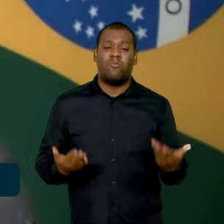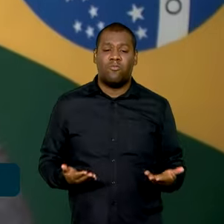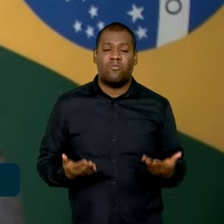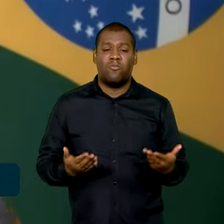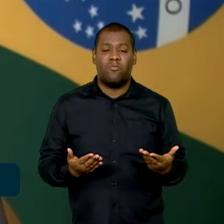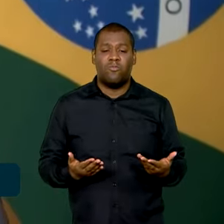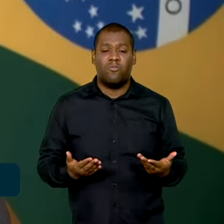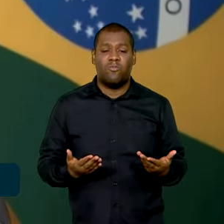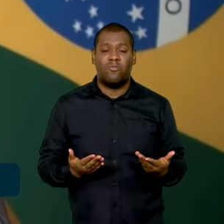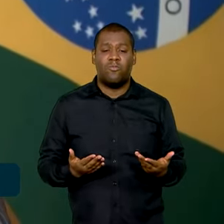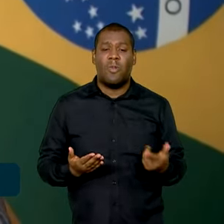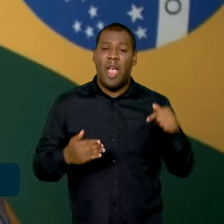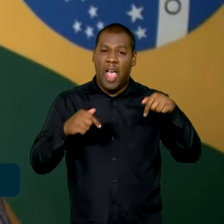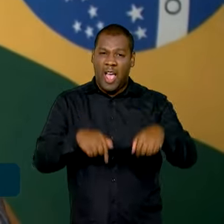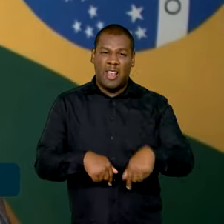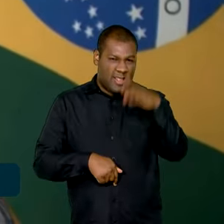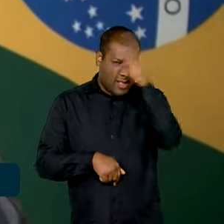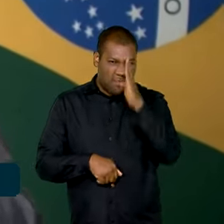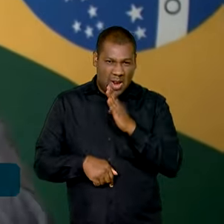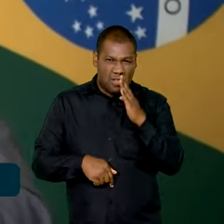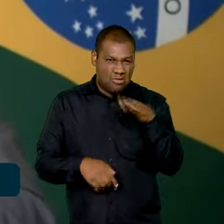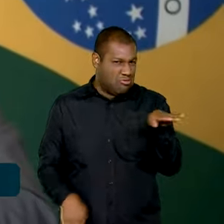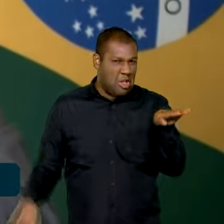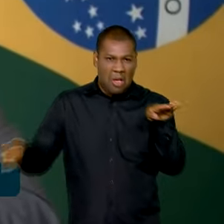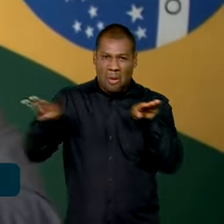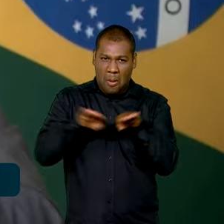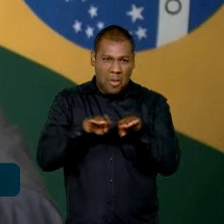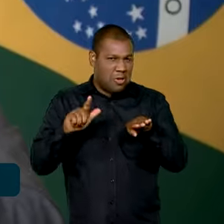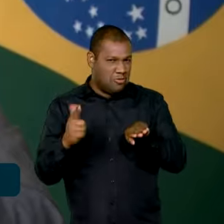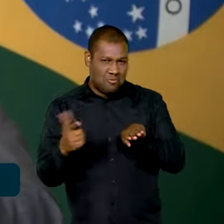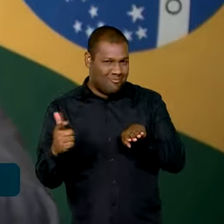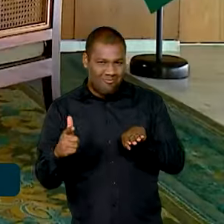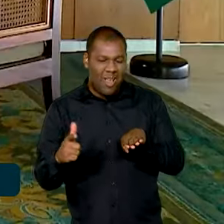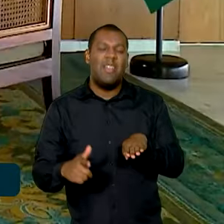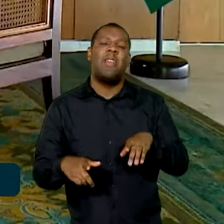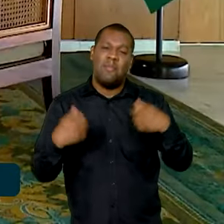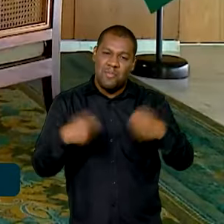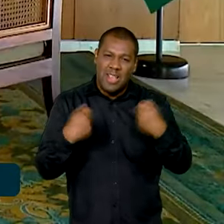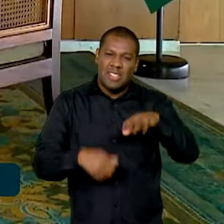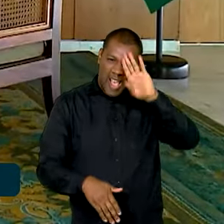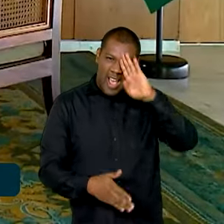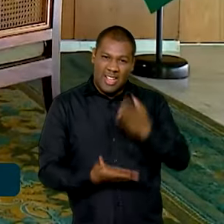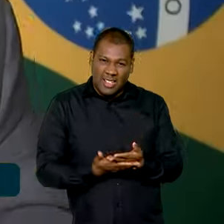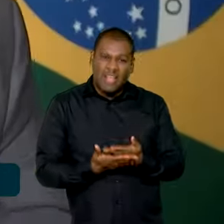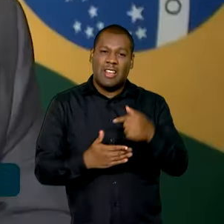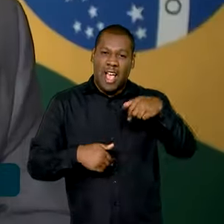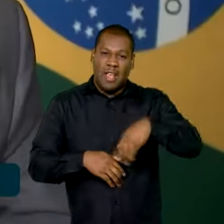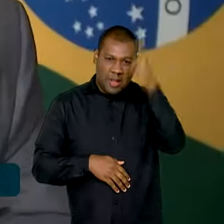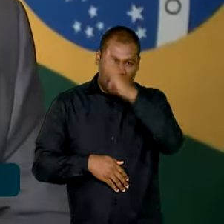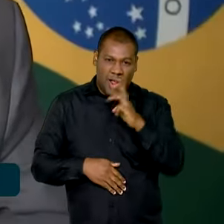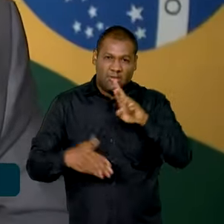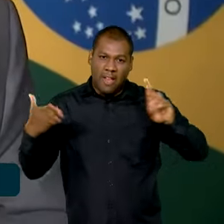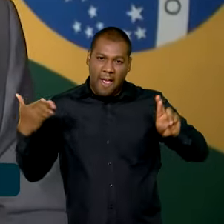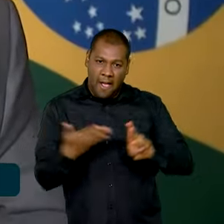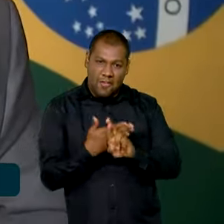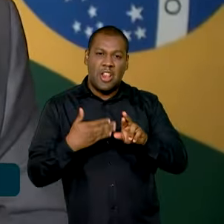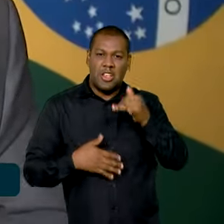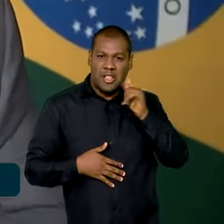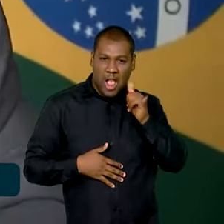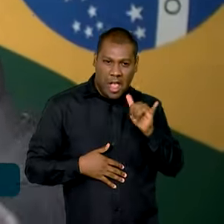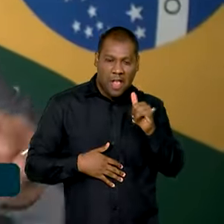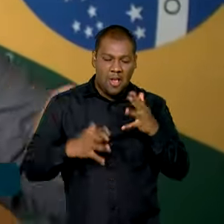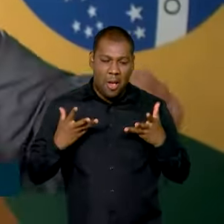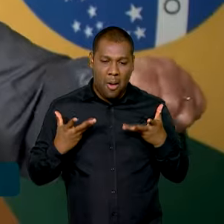no mundo pode competir com o Brasil. É só a gente acreditar que a gente vai dar um salto de qualidade. E nós queremos que a